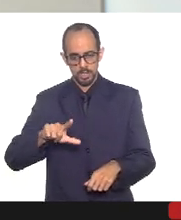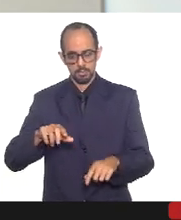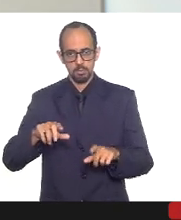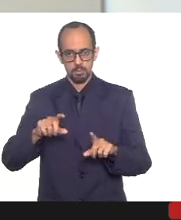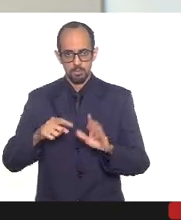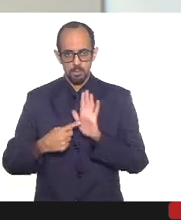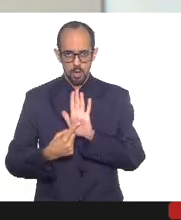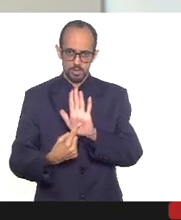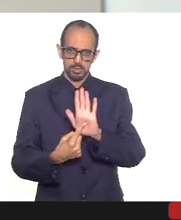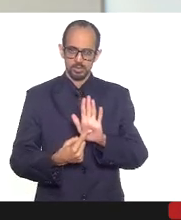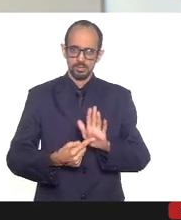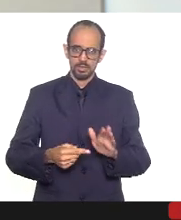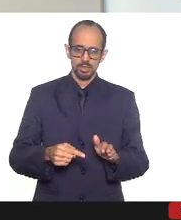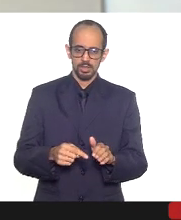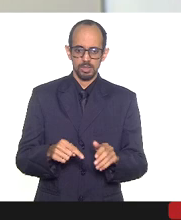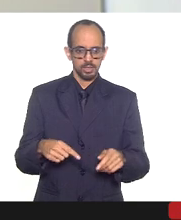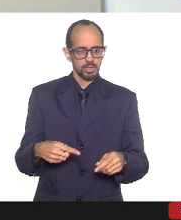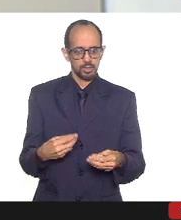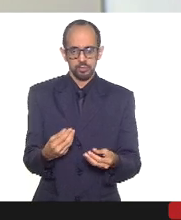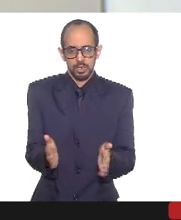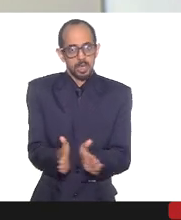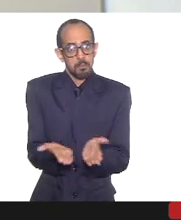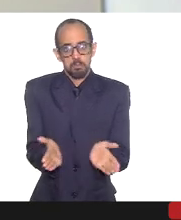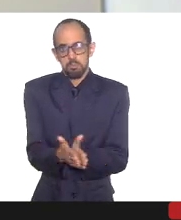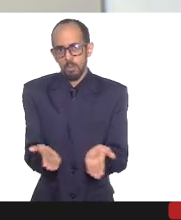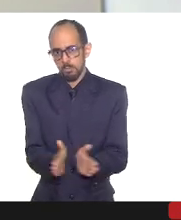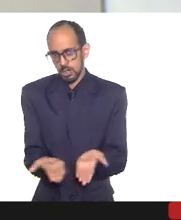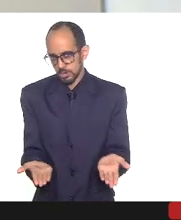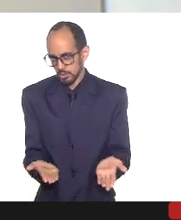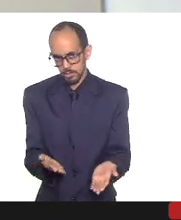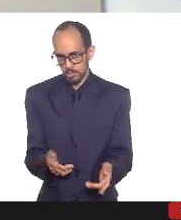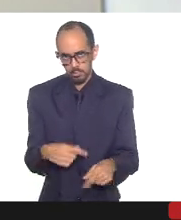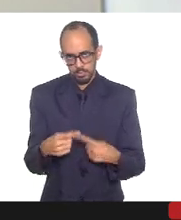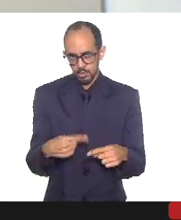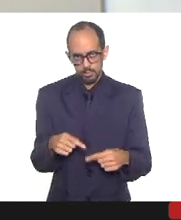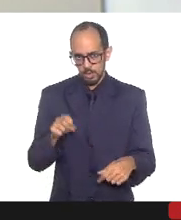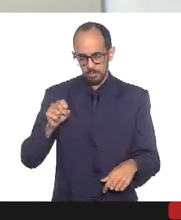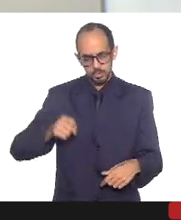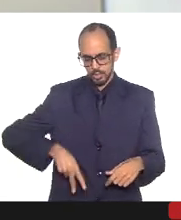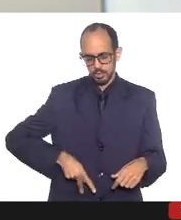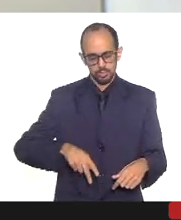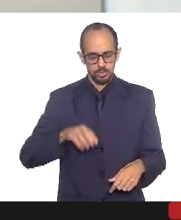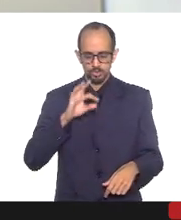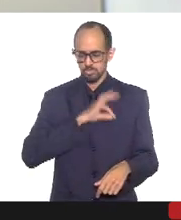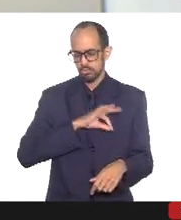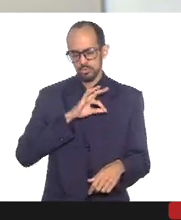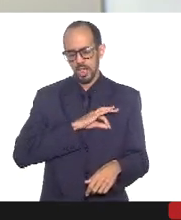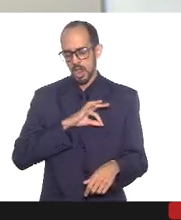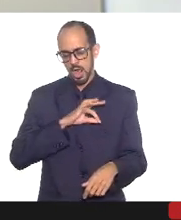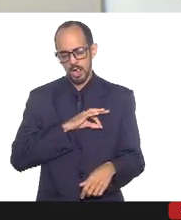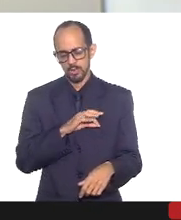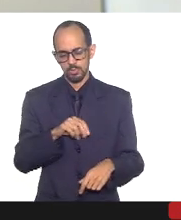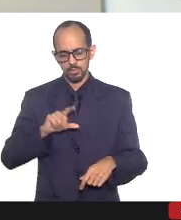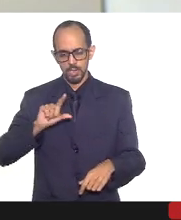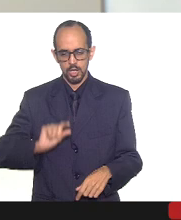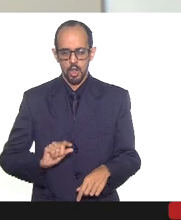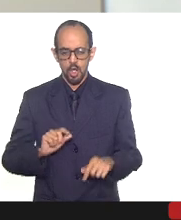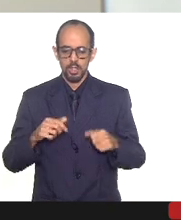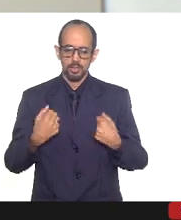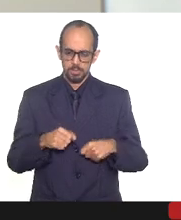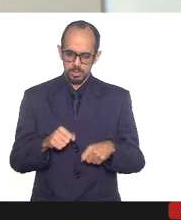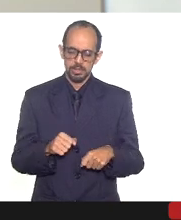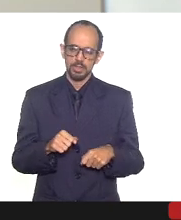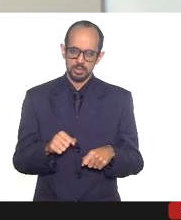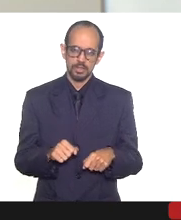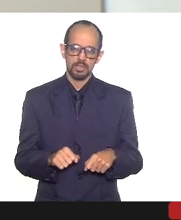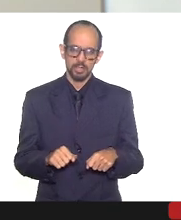precarização. Né? Não vai para aposentadoria, é uma remuneração menor. Vamos, né, dar andamento a esse tema